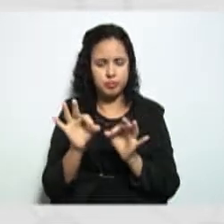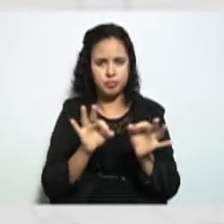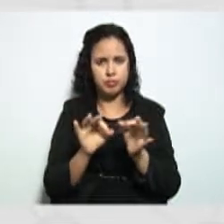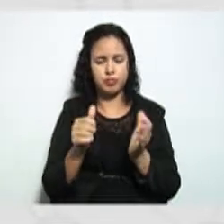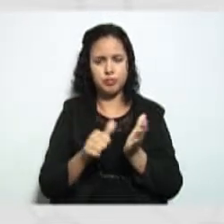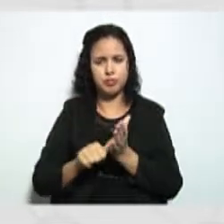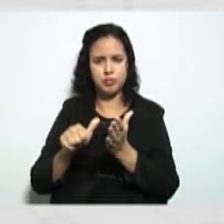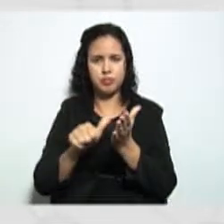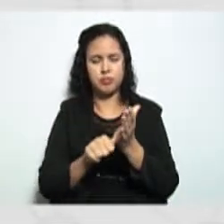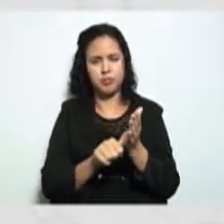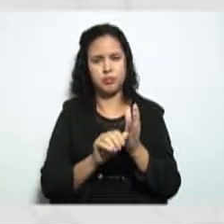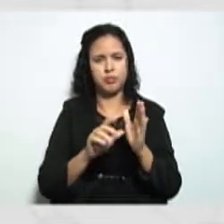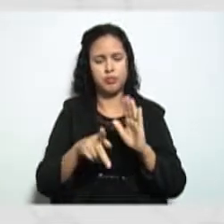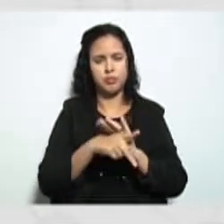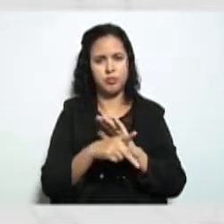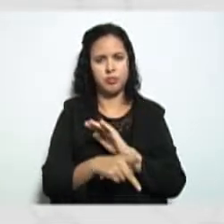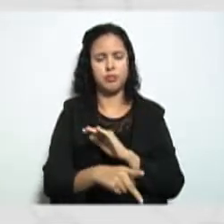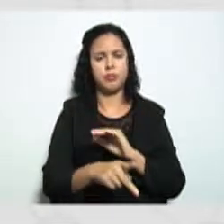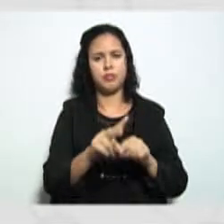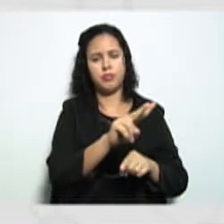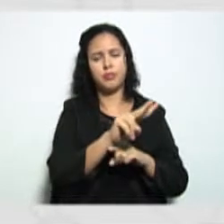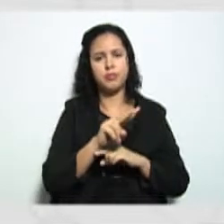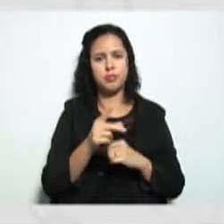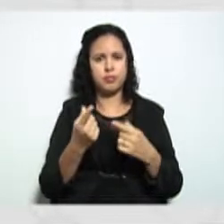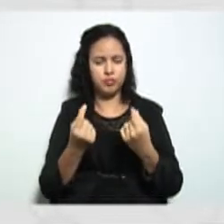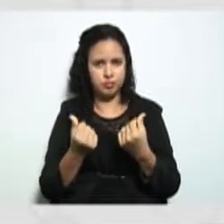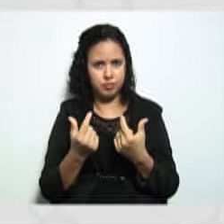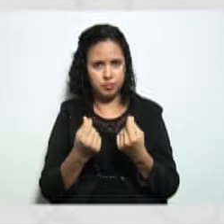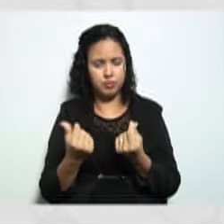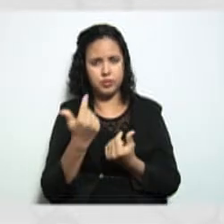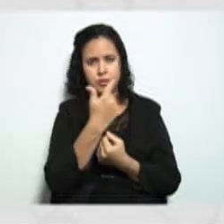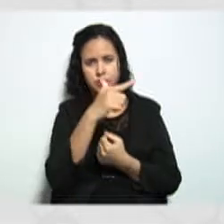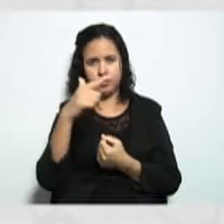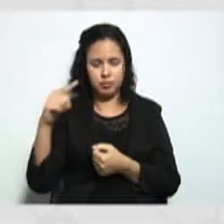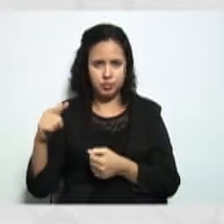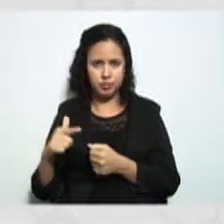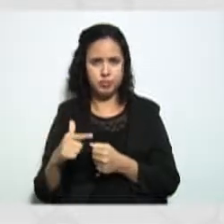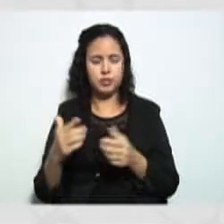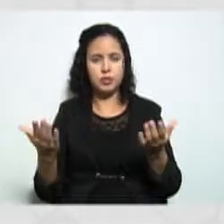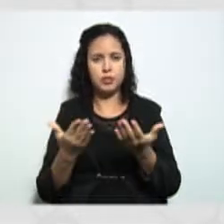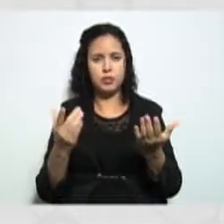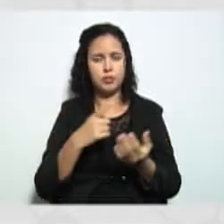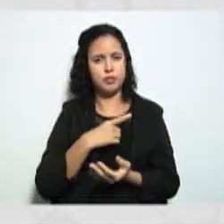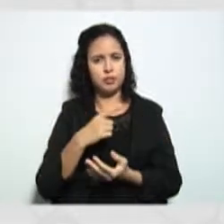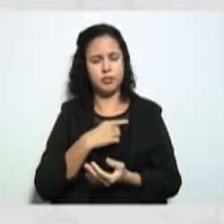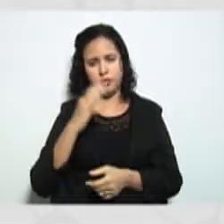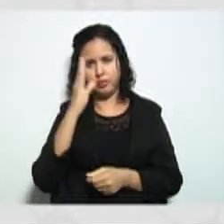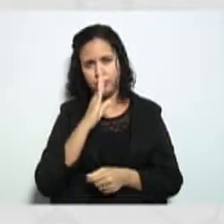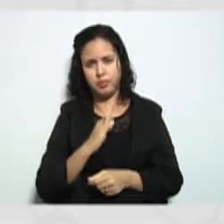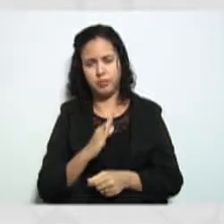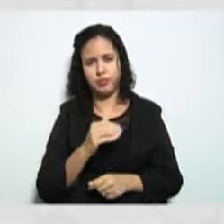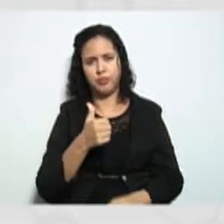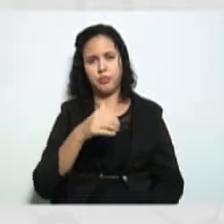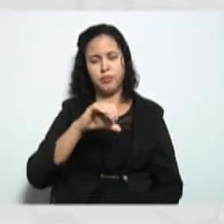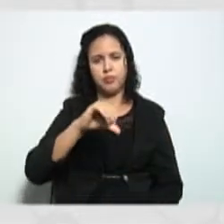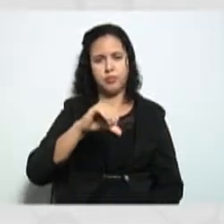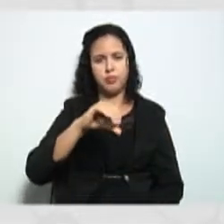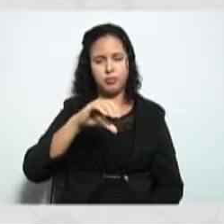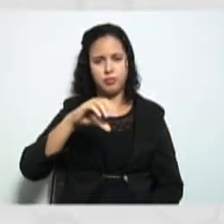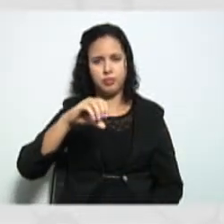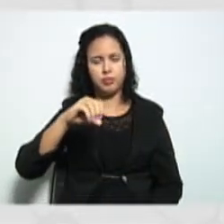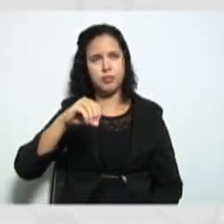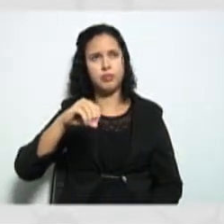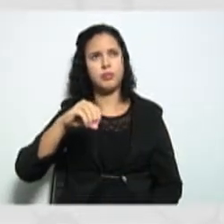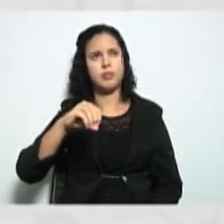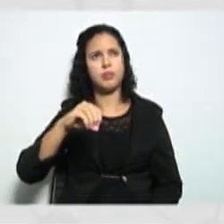a empréstimos em dinheiro a seus associados ou outras cooperativas. Atualmente existem no Brasil 976 cooperativas